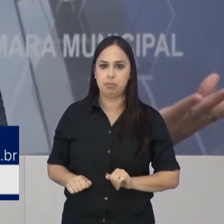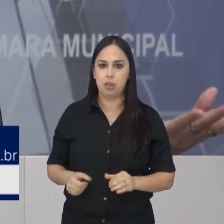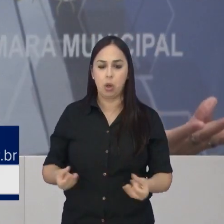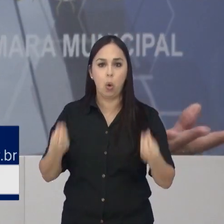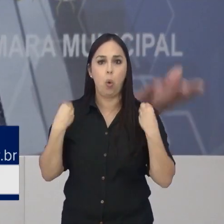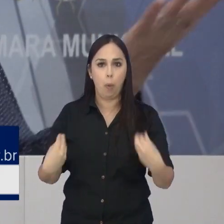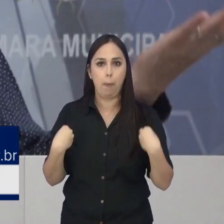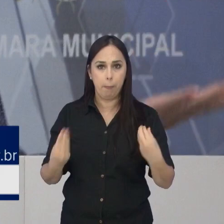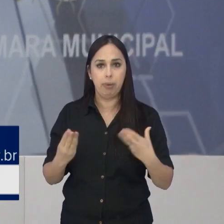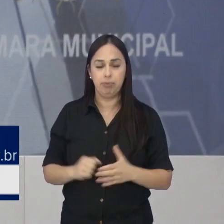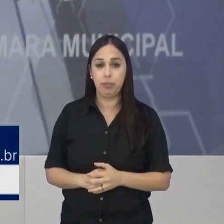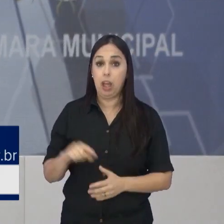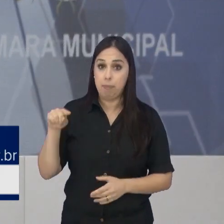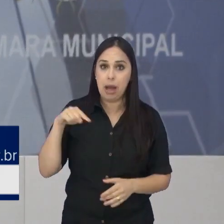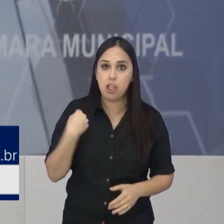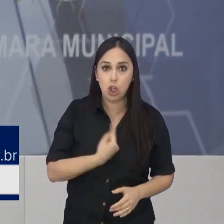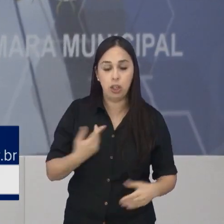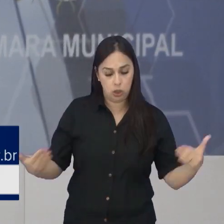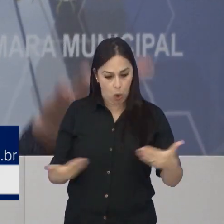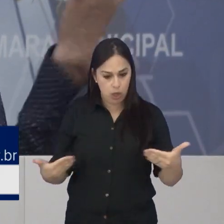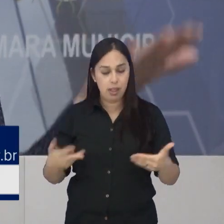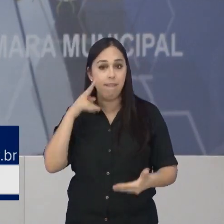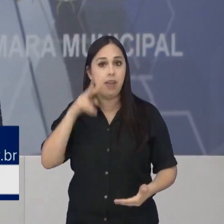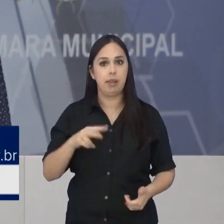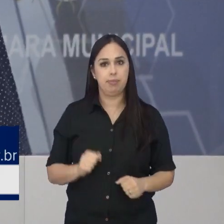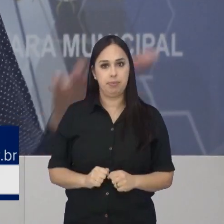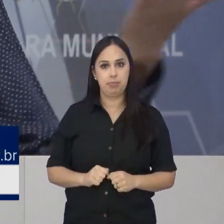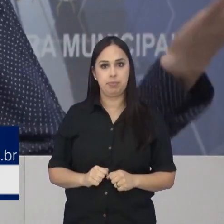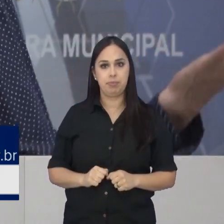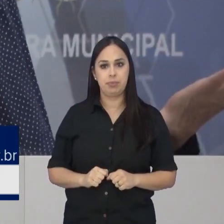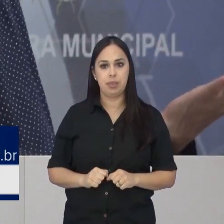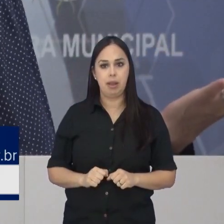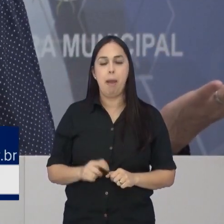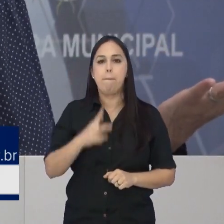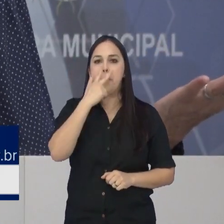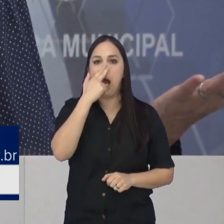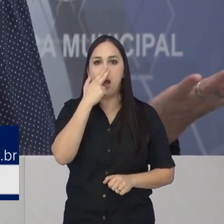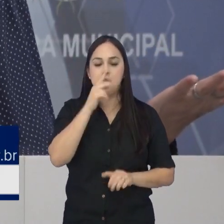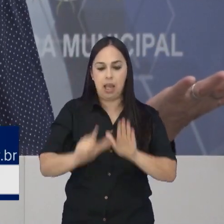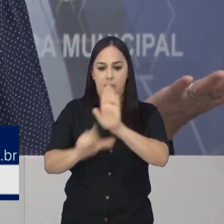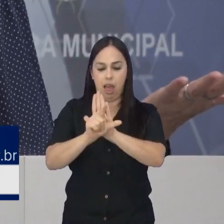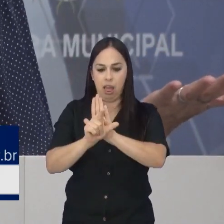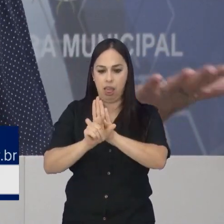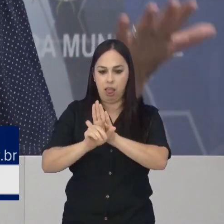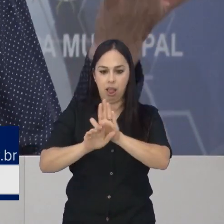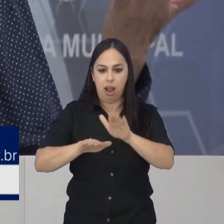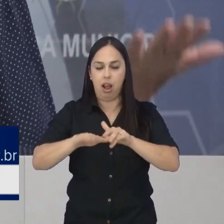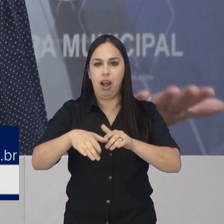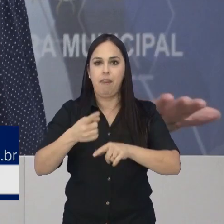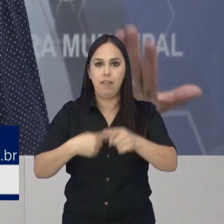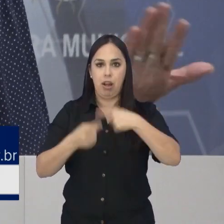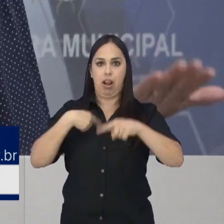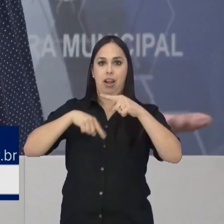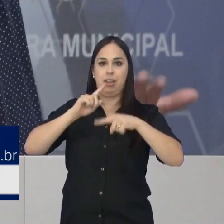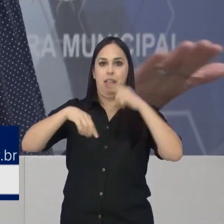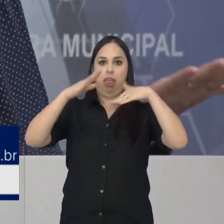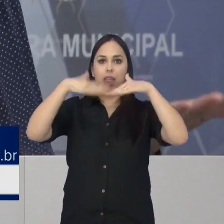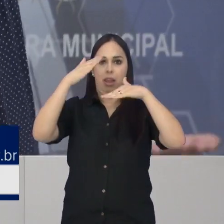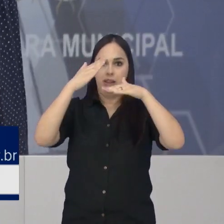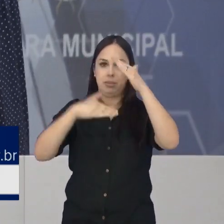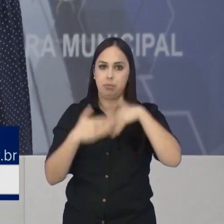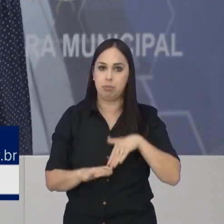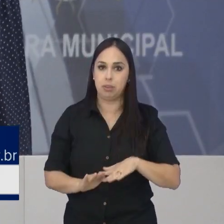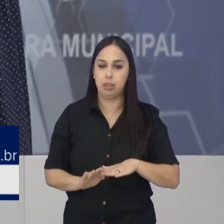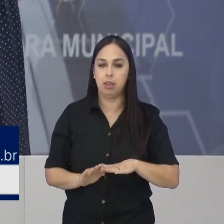negócio desse. Mas nós estamos vendo isso hoje, como se as leis retroagissem. Nós estamos dando uma anistia para um crime